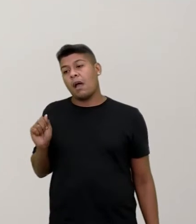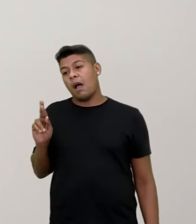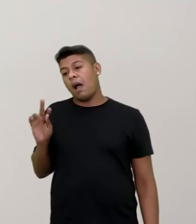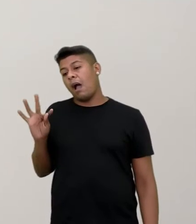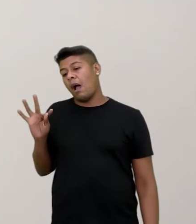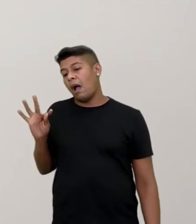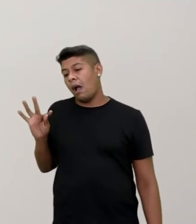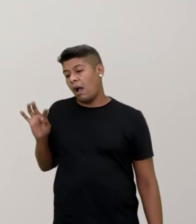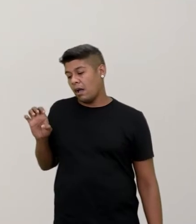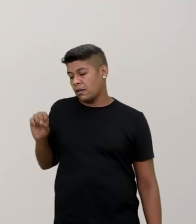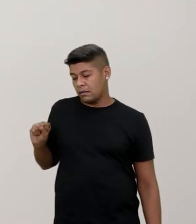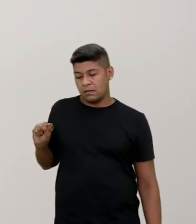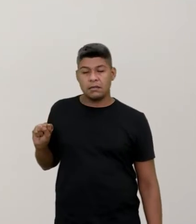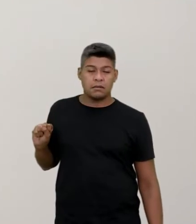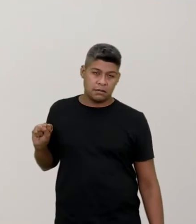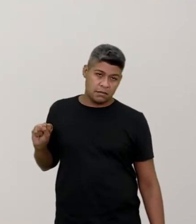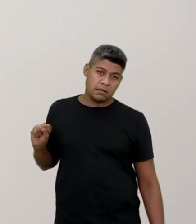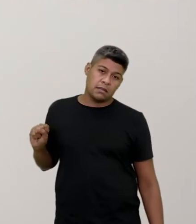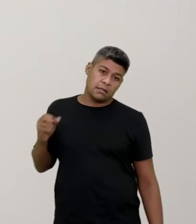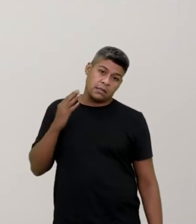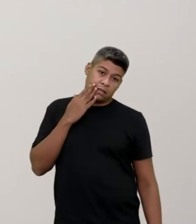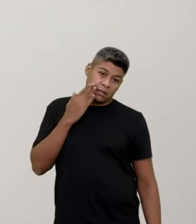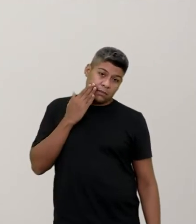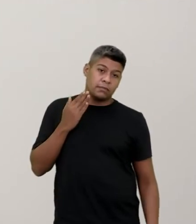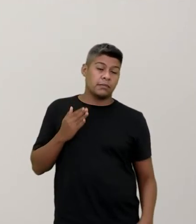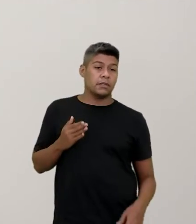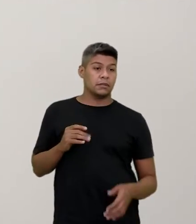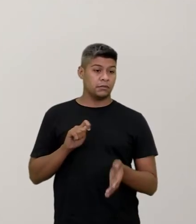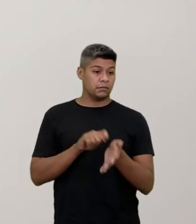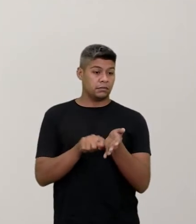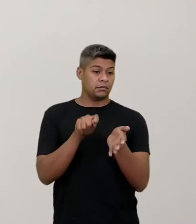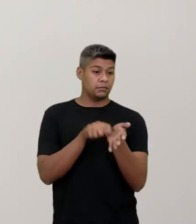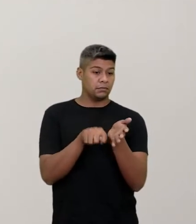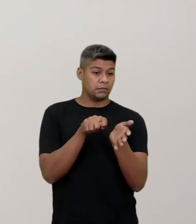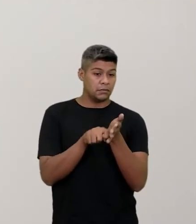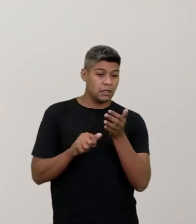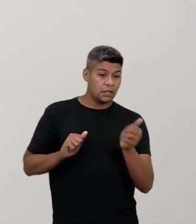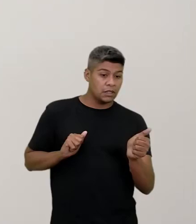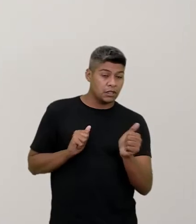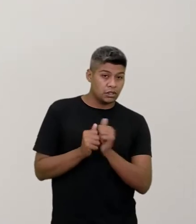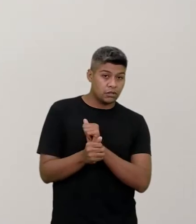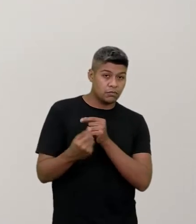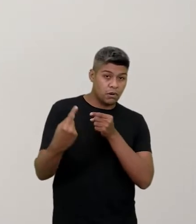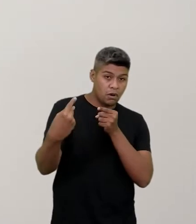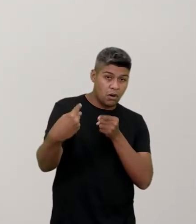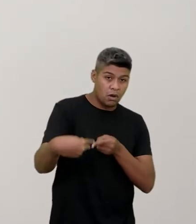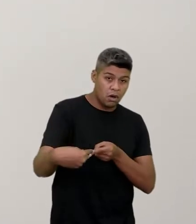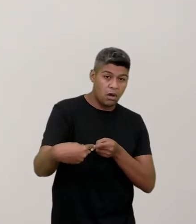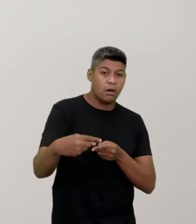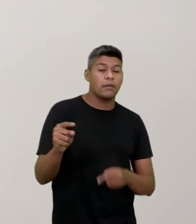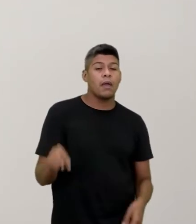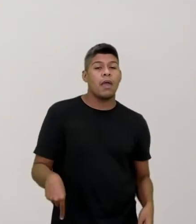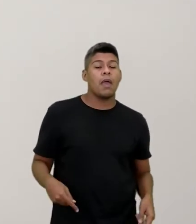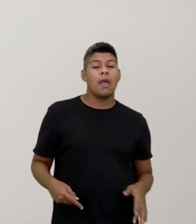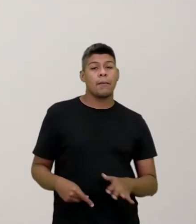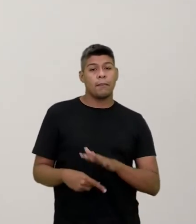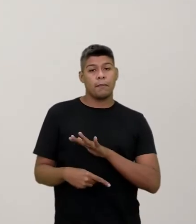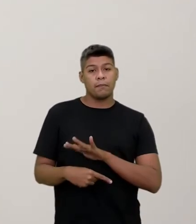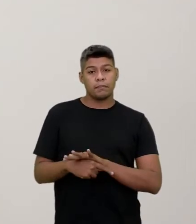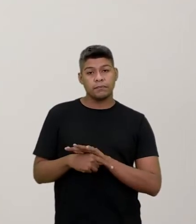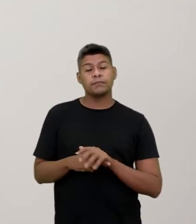mas que, de acordo com uma determinada literatura, os esportes de combate, eles eram as artes